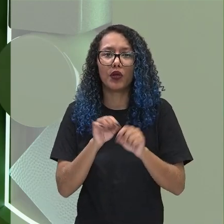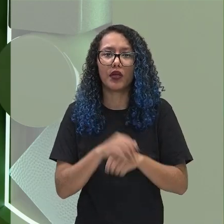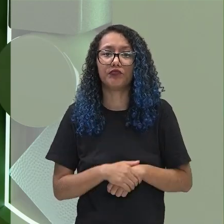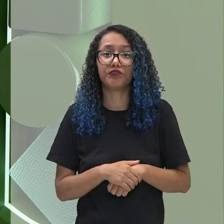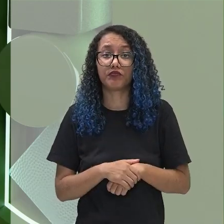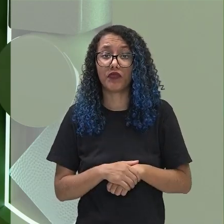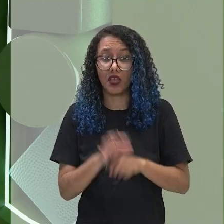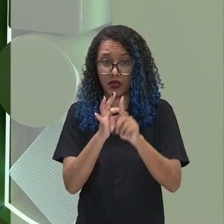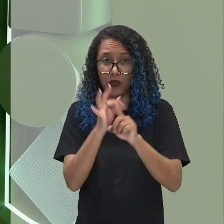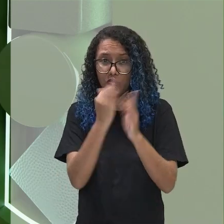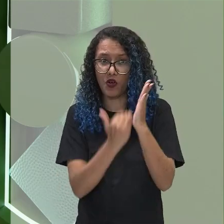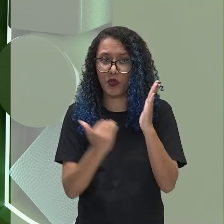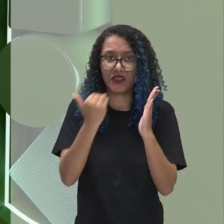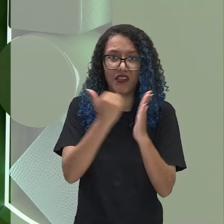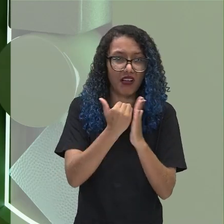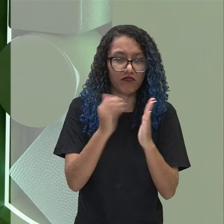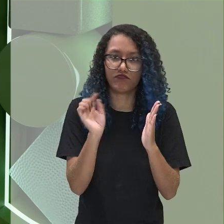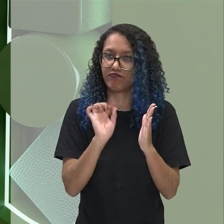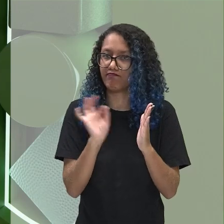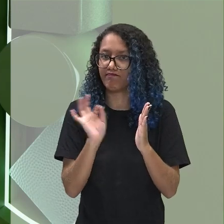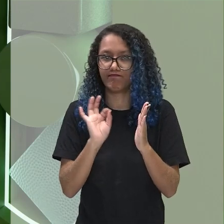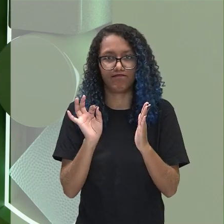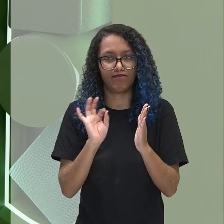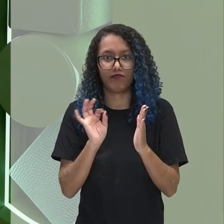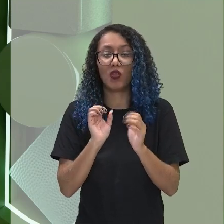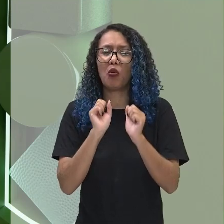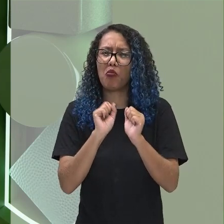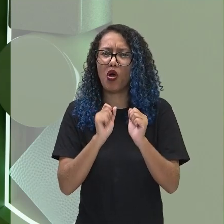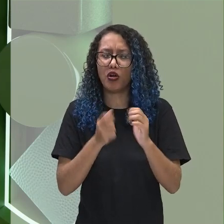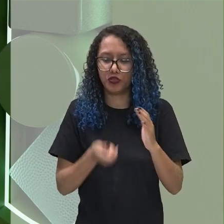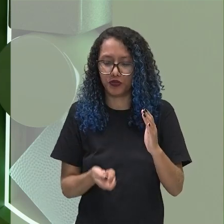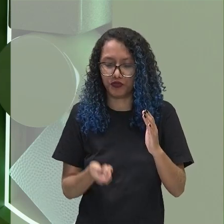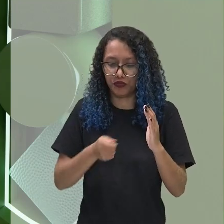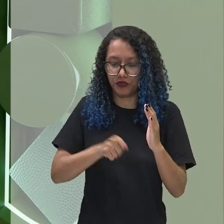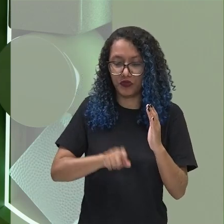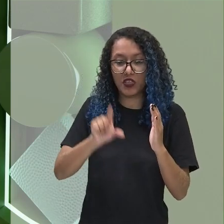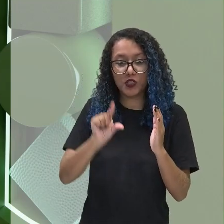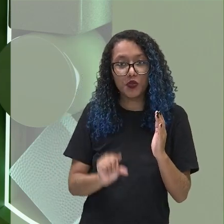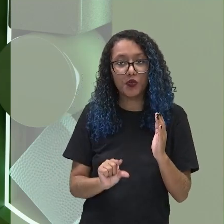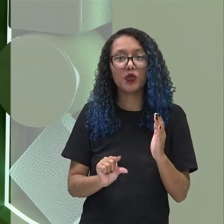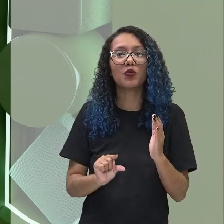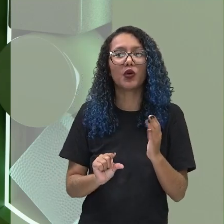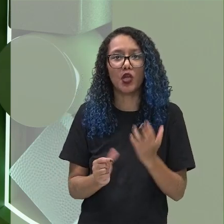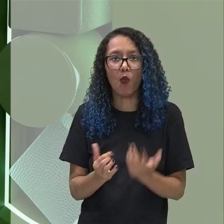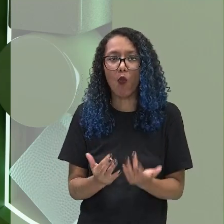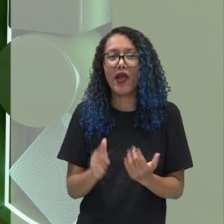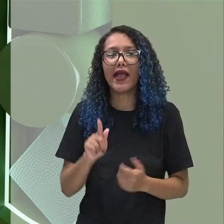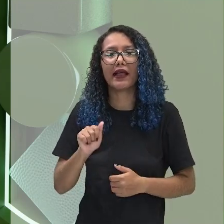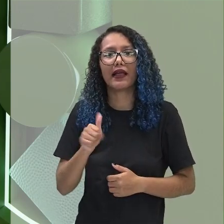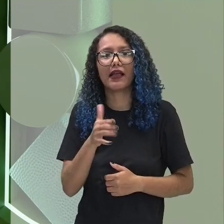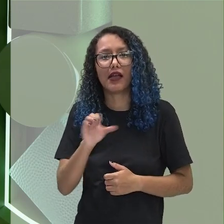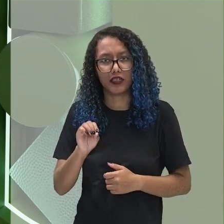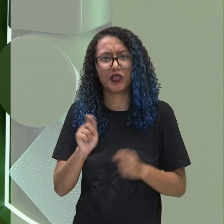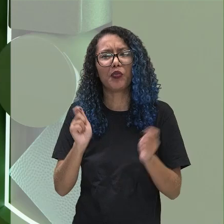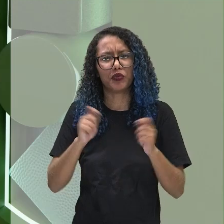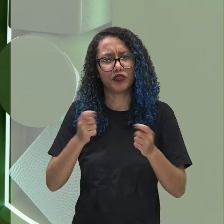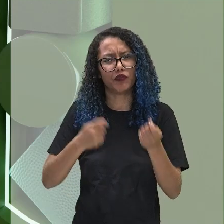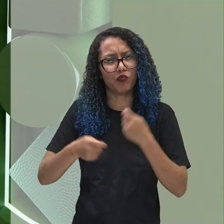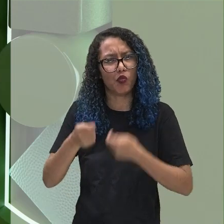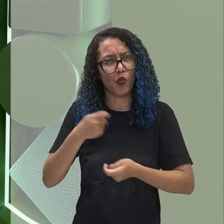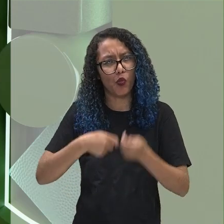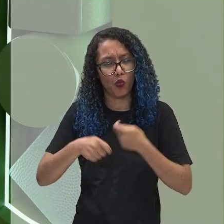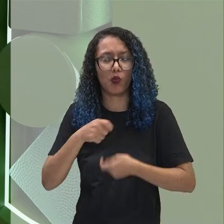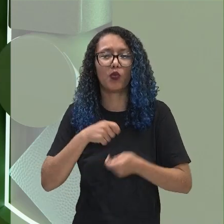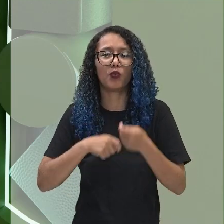a temperatura, certo? Então, você pode diminuir o seu gás, que assim você vai economizar o seu